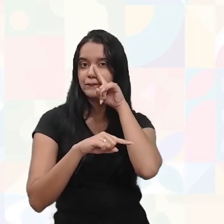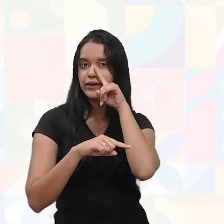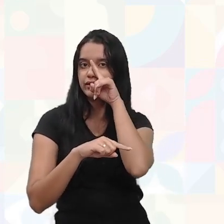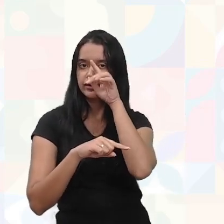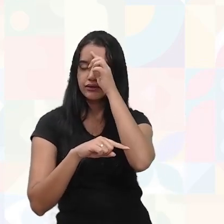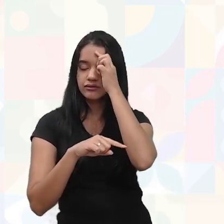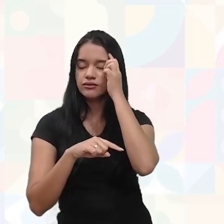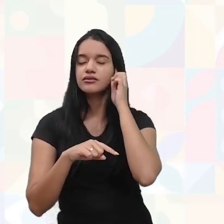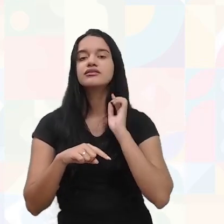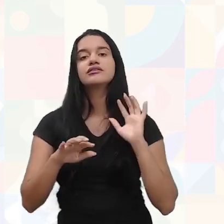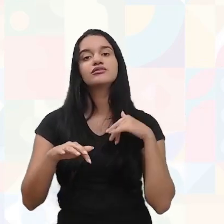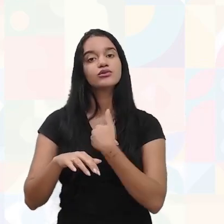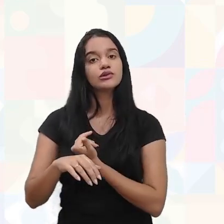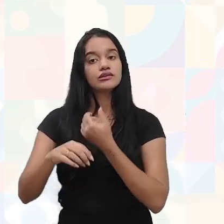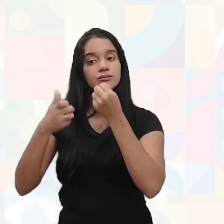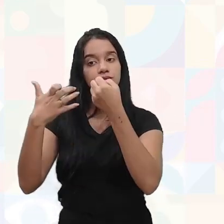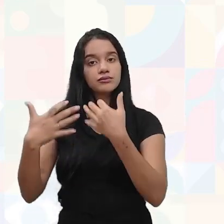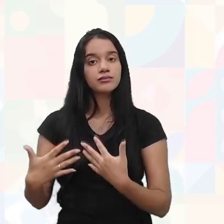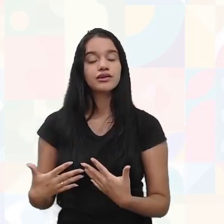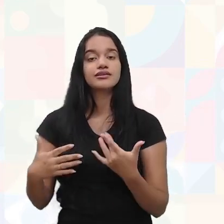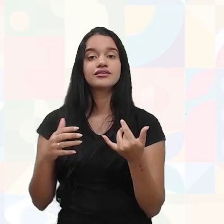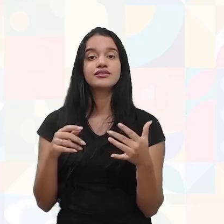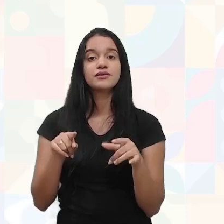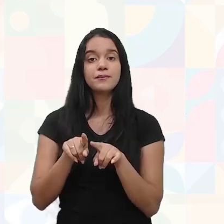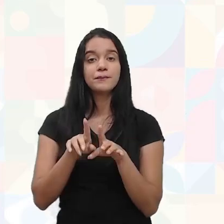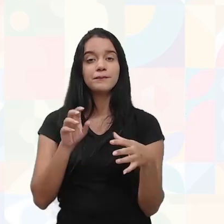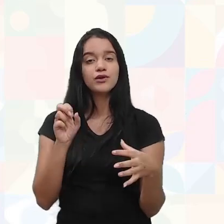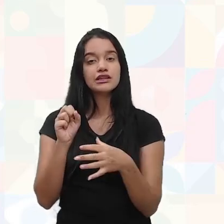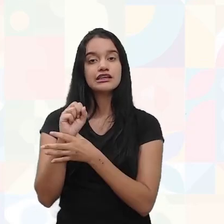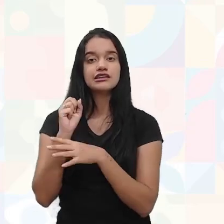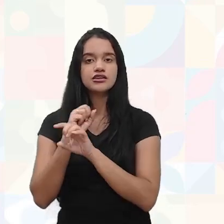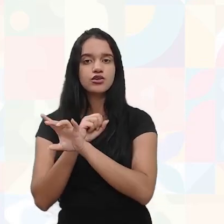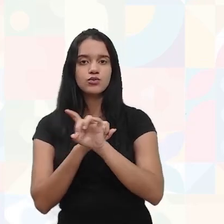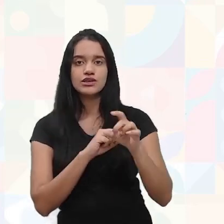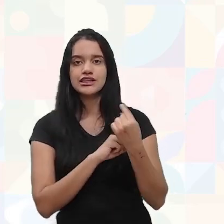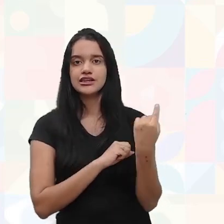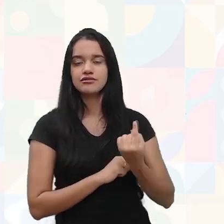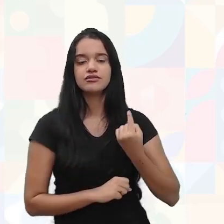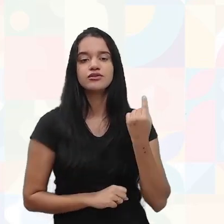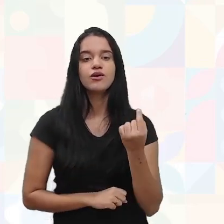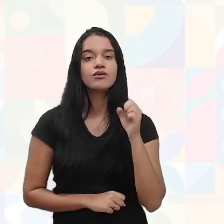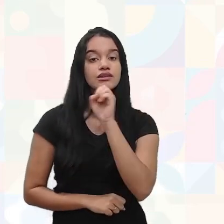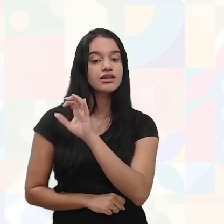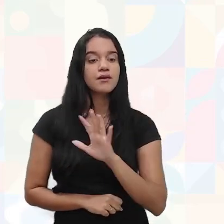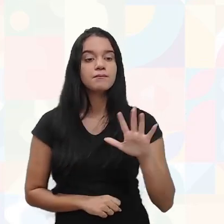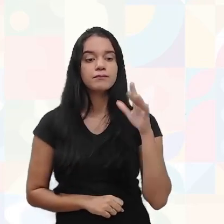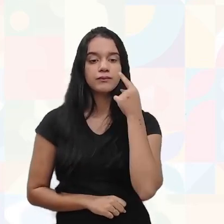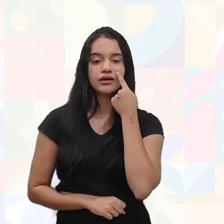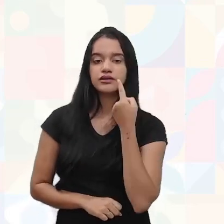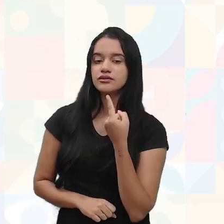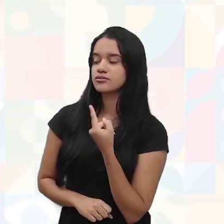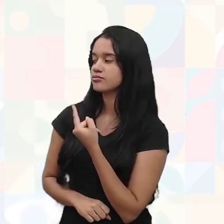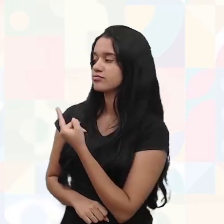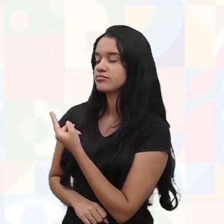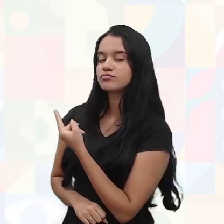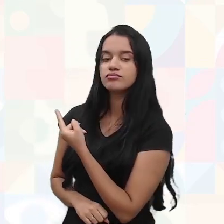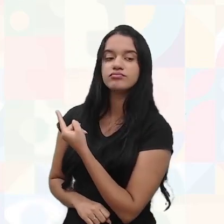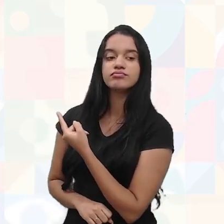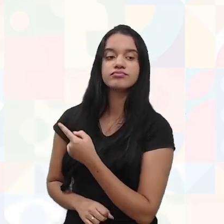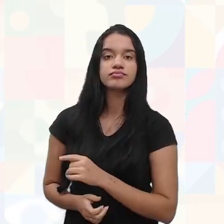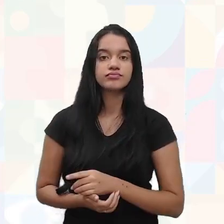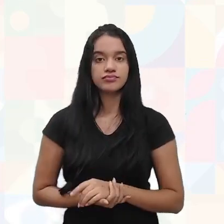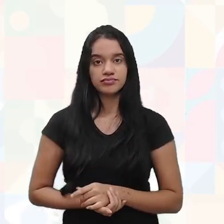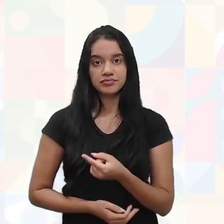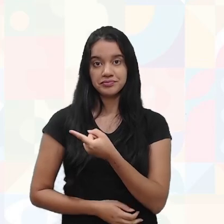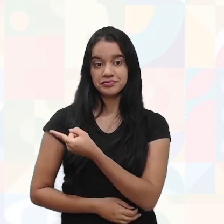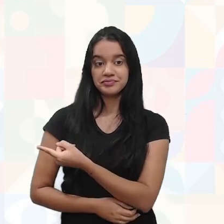dos equipamentos conjugados de proteção individual. Então, na imagem aqui, você vê um único